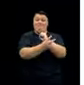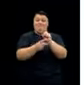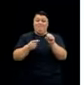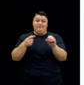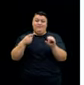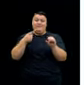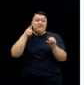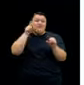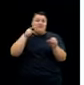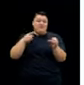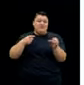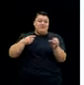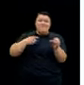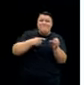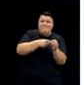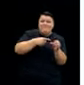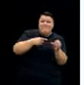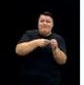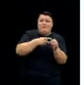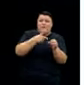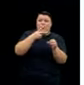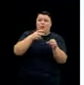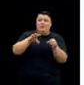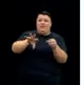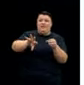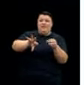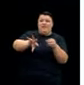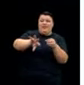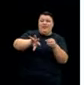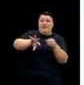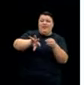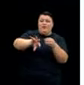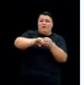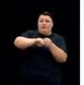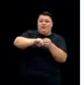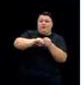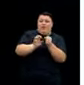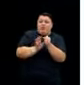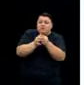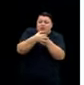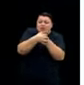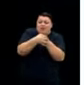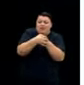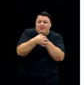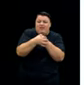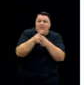né? Como se ele se grudasse ali no antígeno e não deixasse ele fazer mais nada da vida.